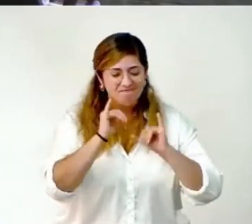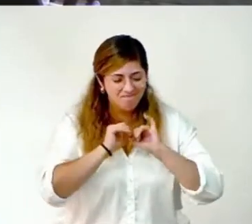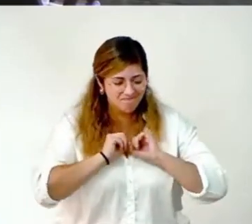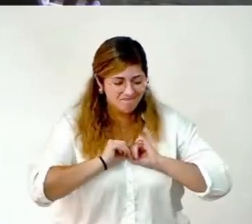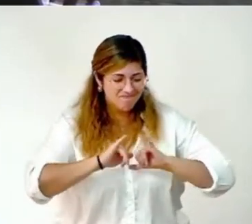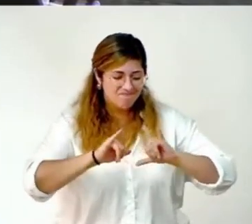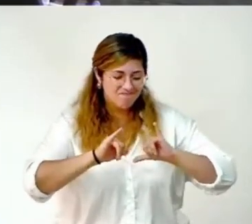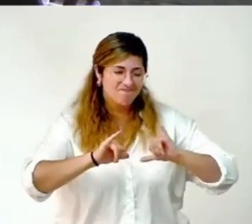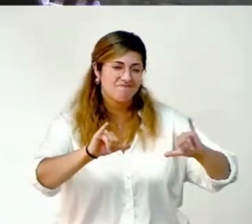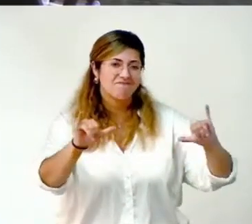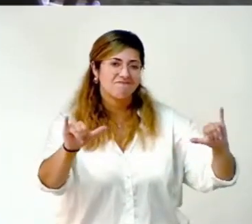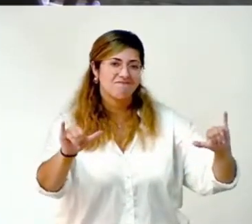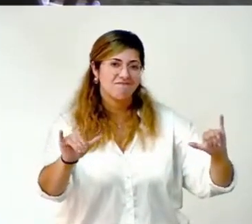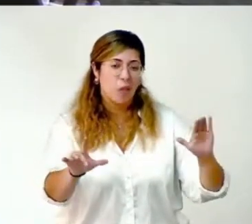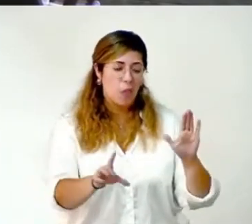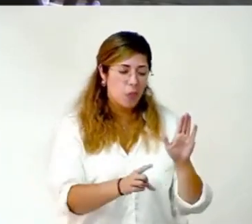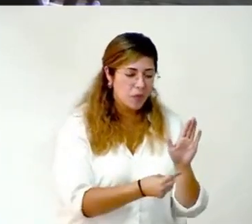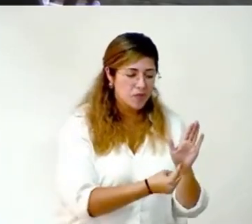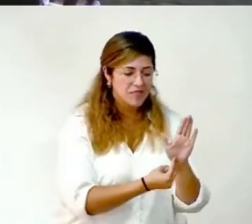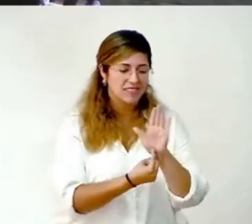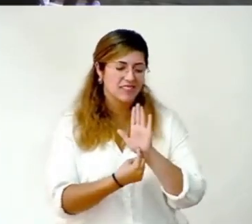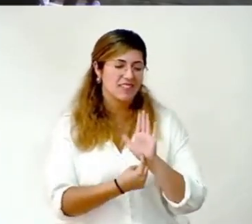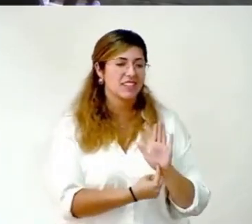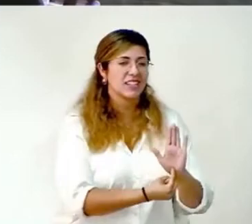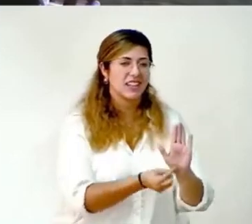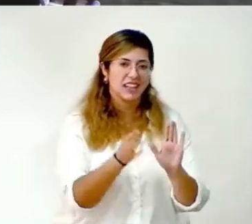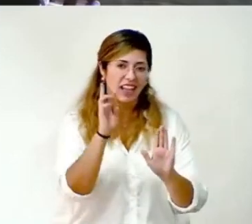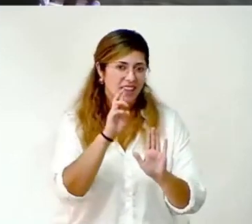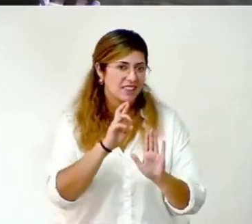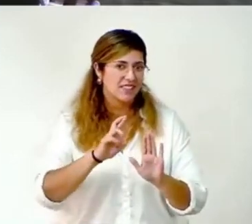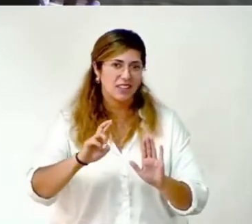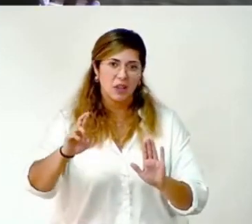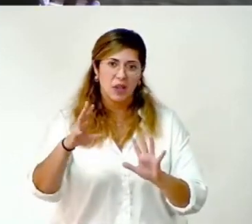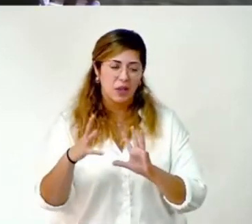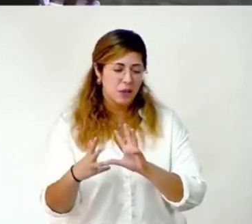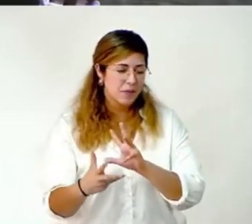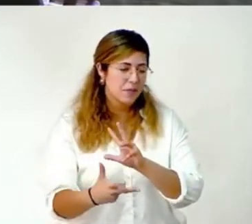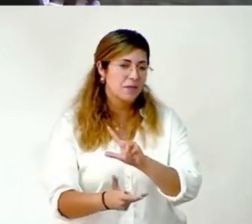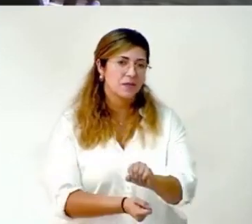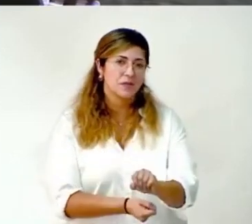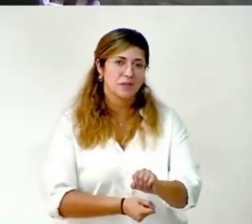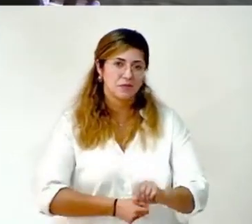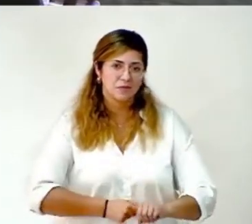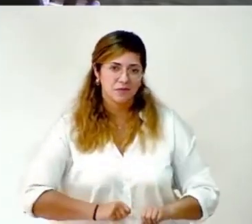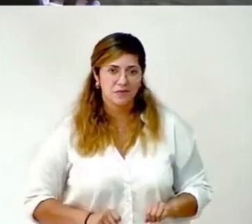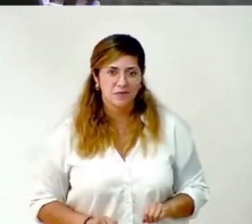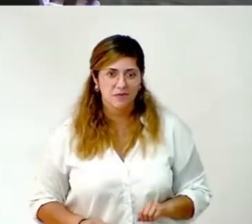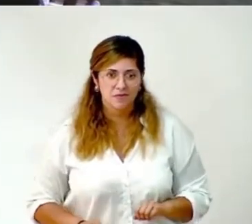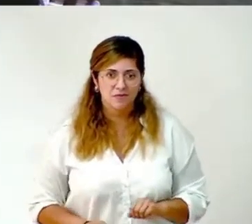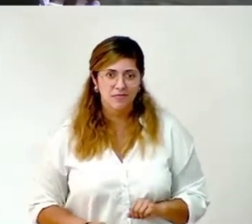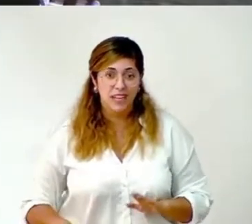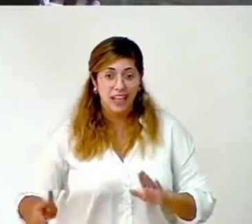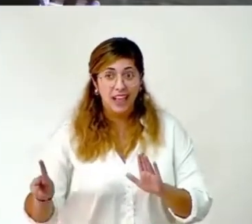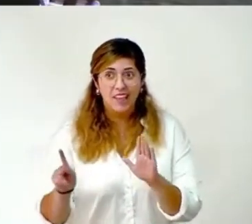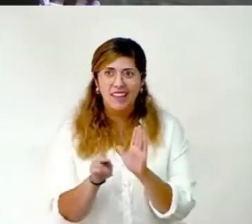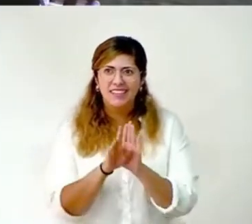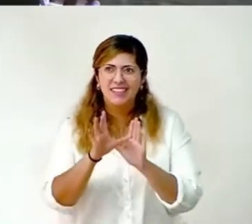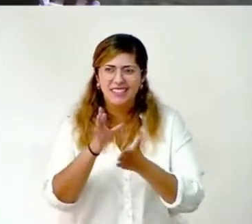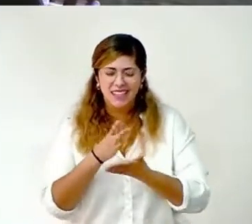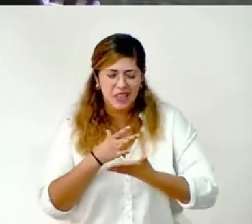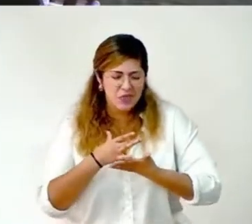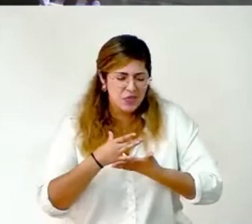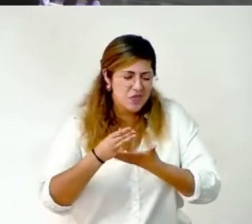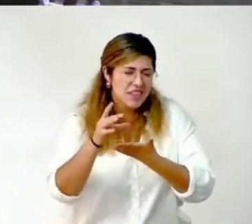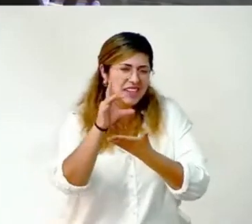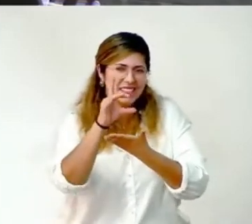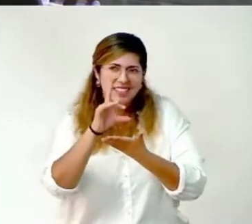se demonstrando um alvo desta graça, deste amor, tornando-se filho de Deus. Ou demonstrando